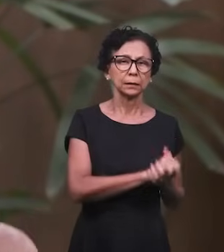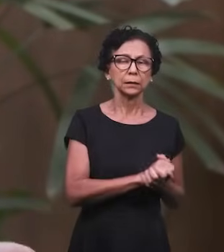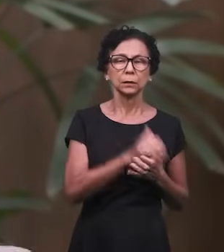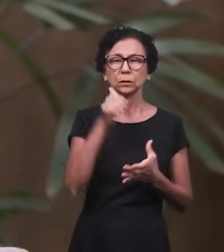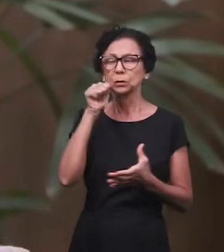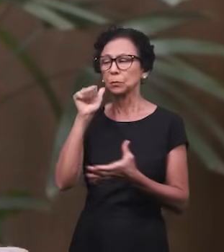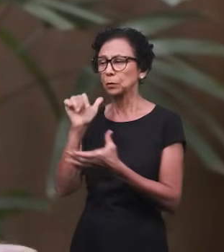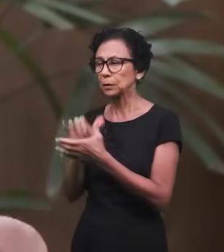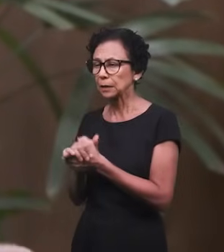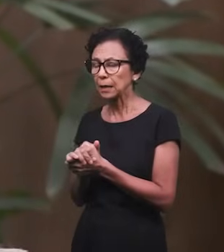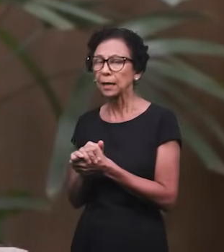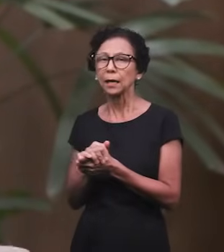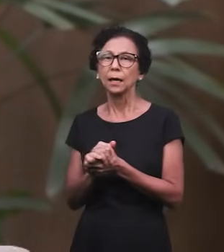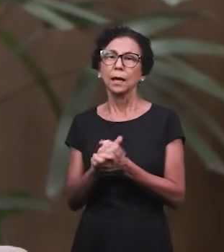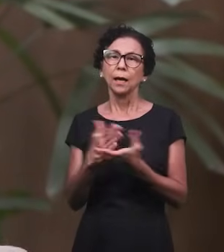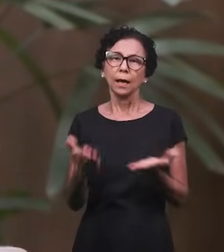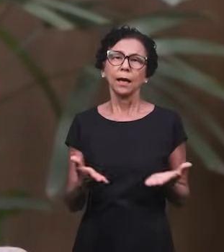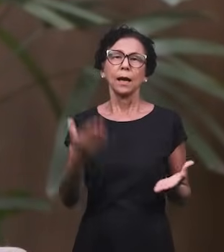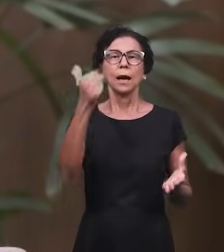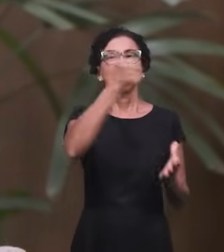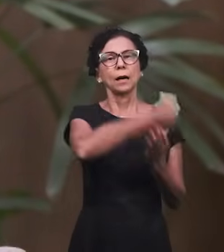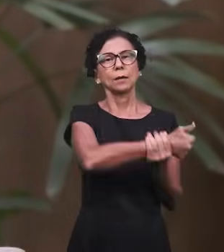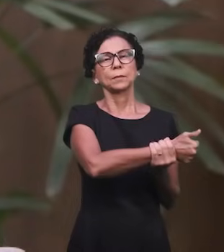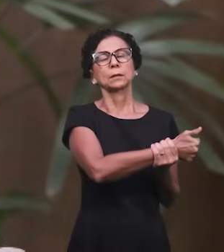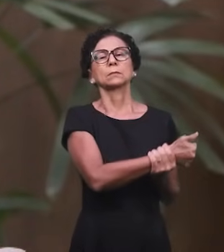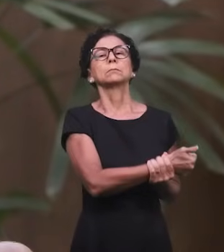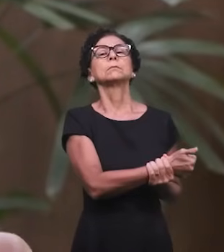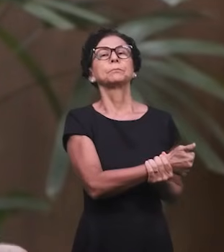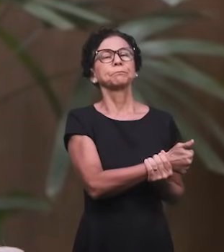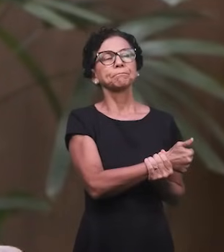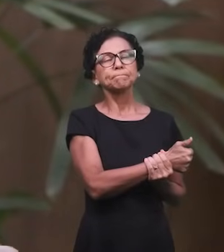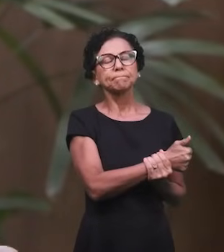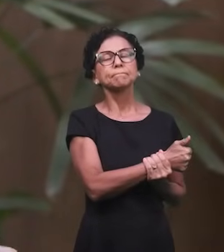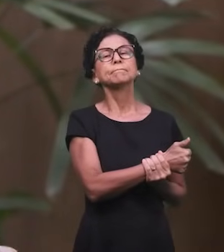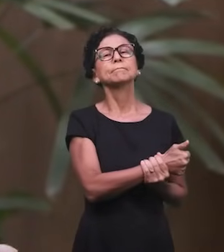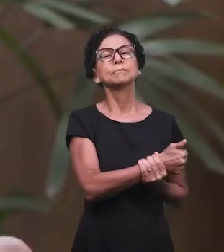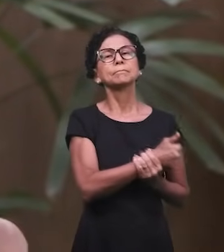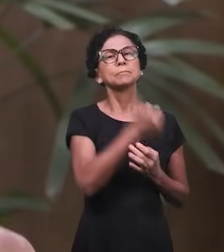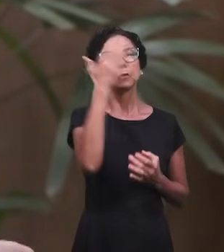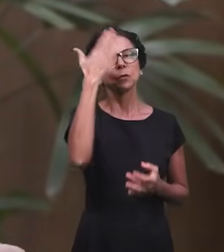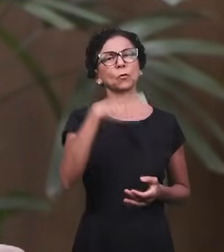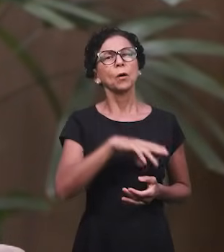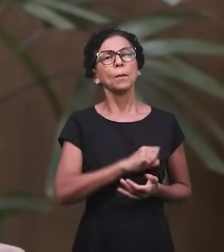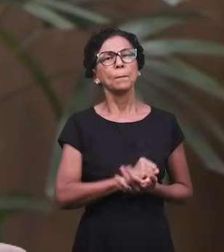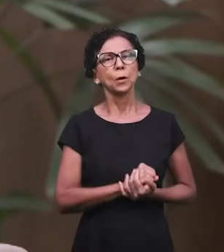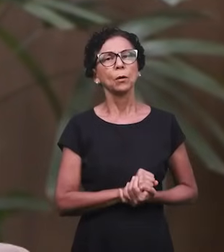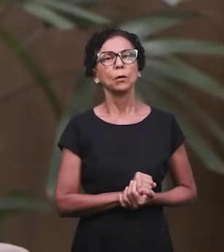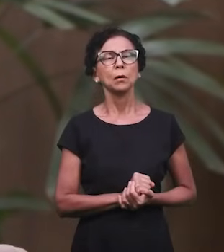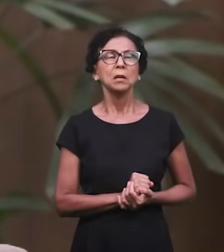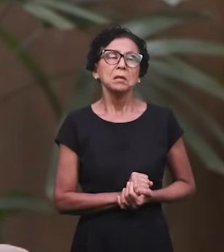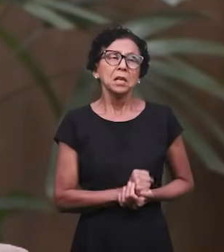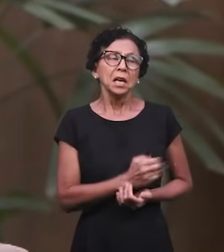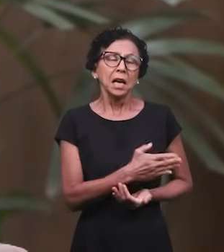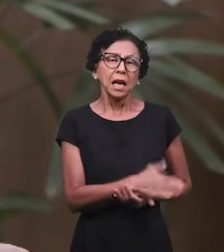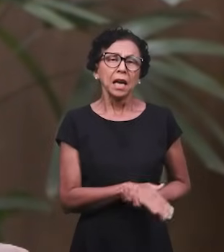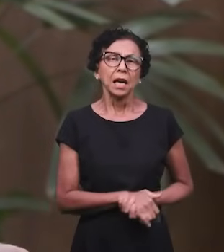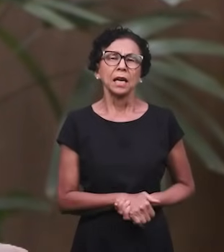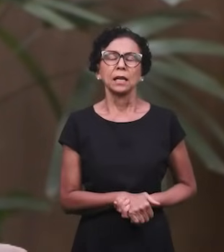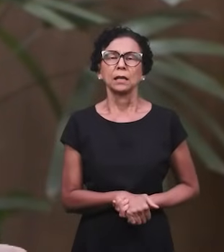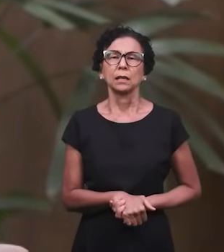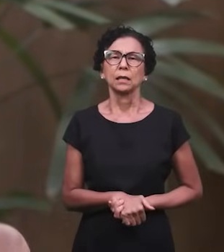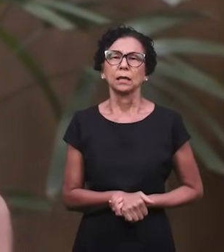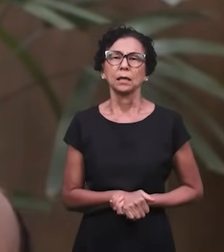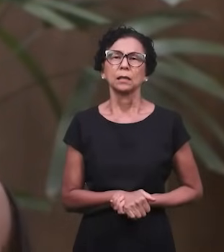casal na Bíblia é Abraão uhum porque Abraão ele podia ter resolvido o seu problema ele não era